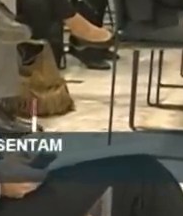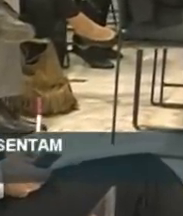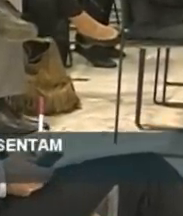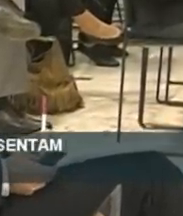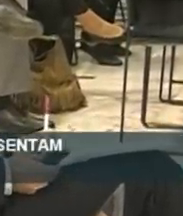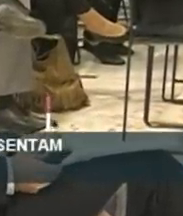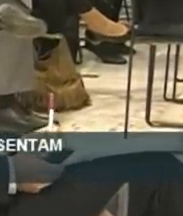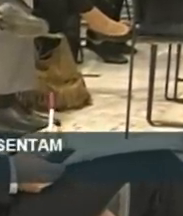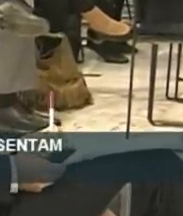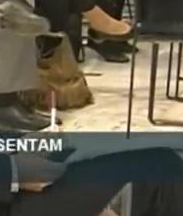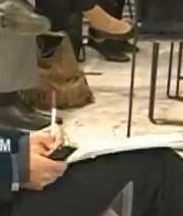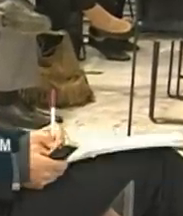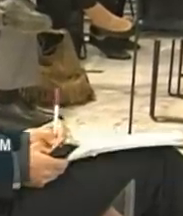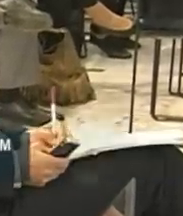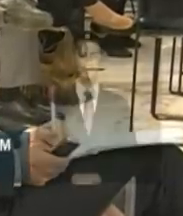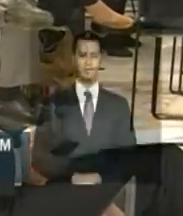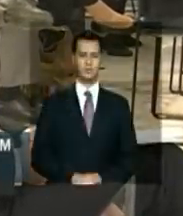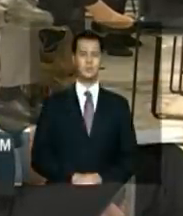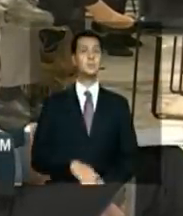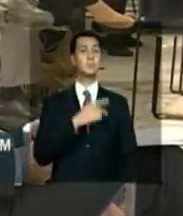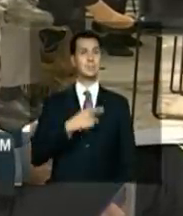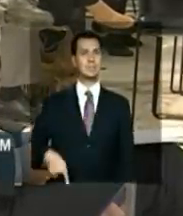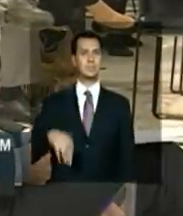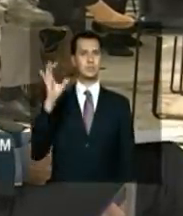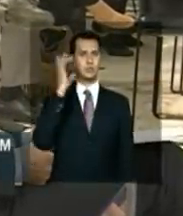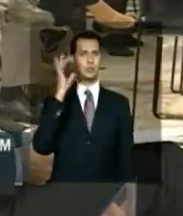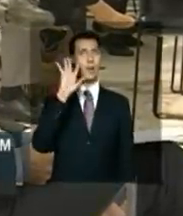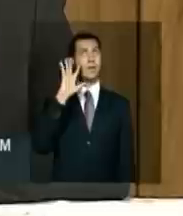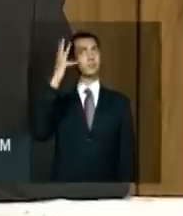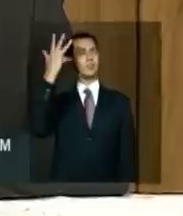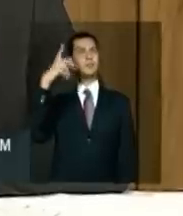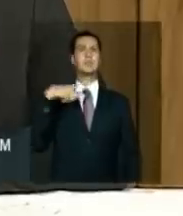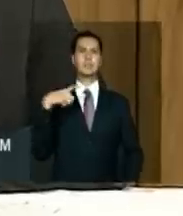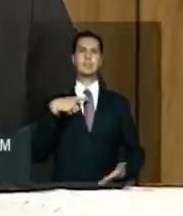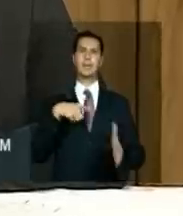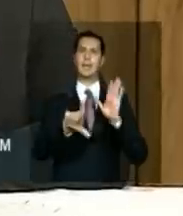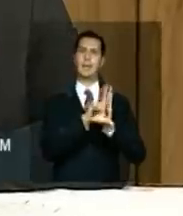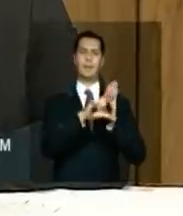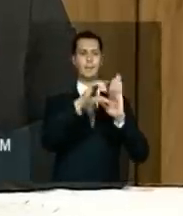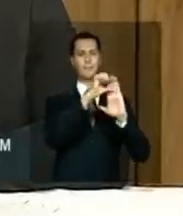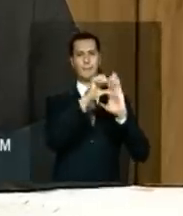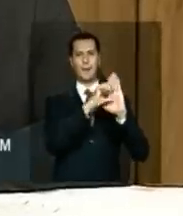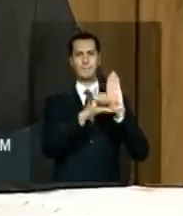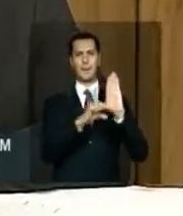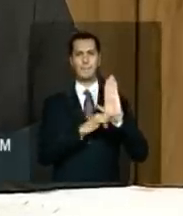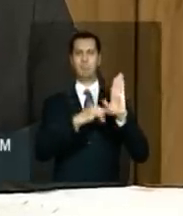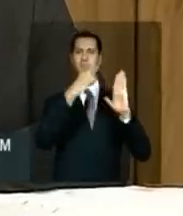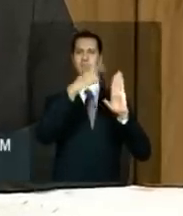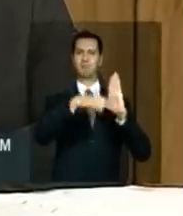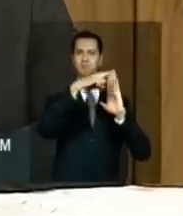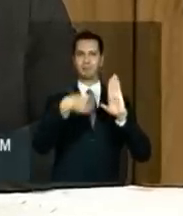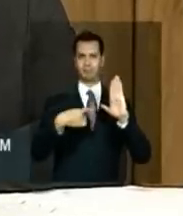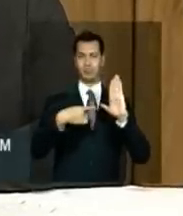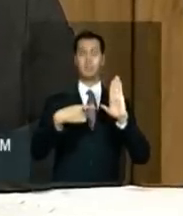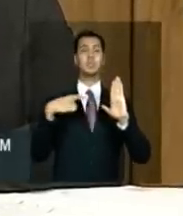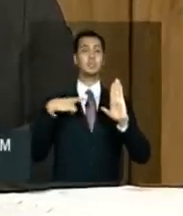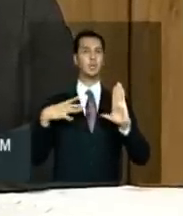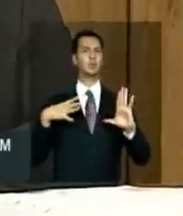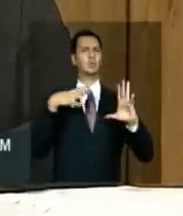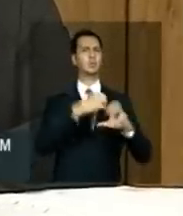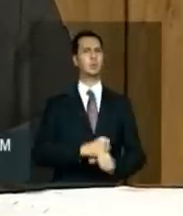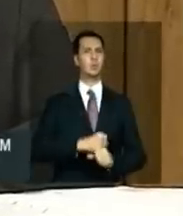nacional os vetos correspondem um total de 12 vetos do projeto